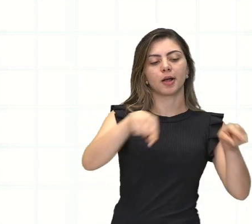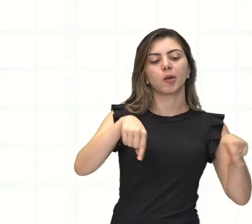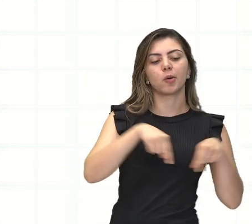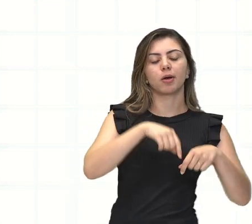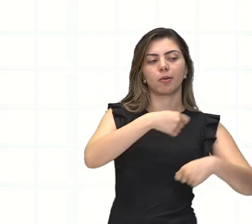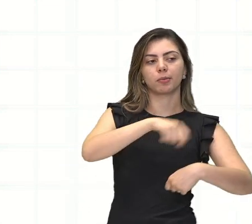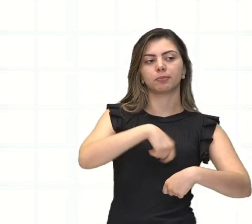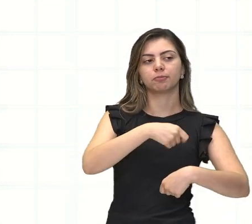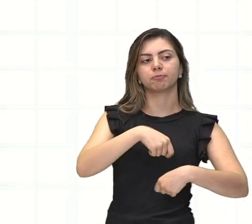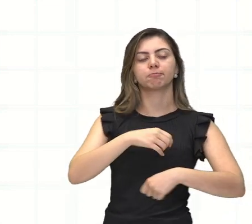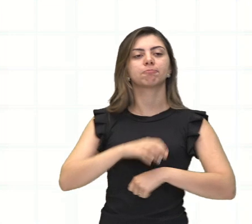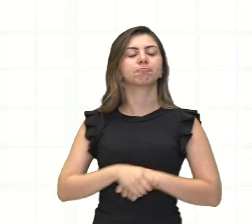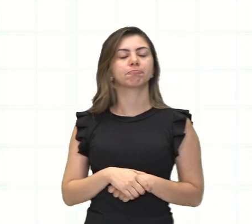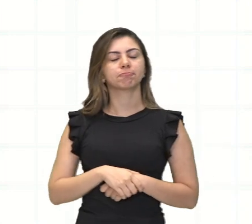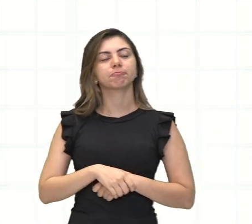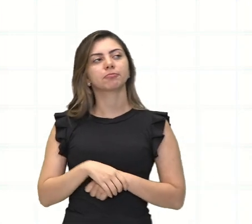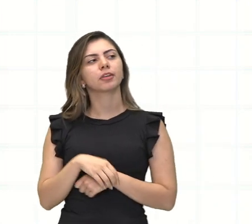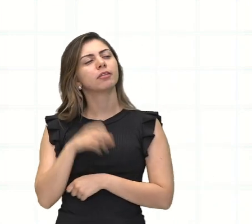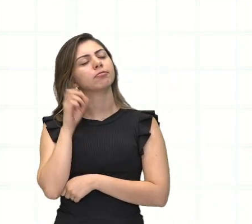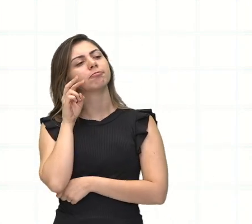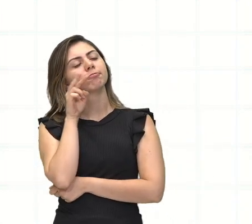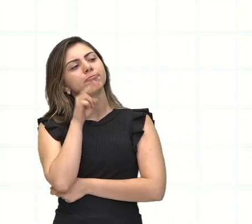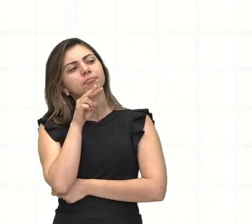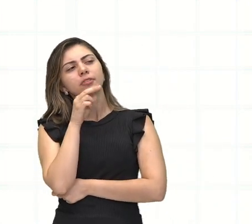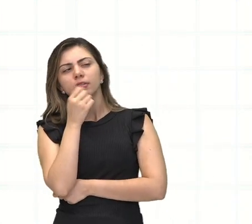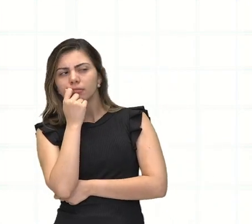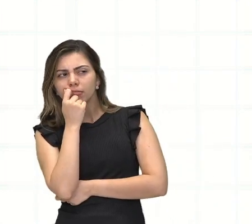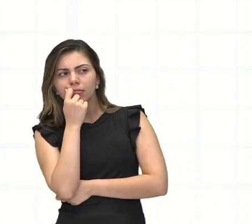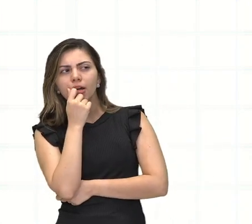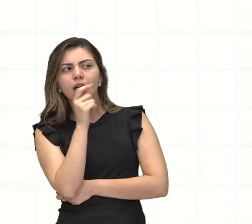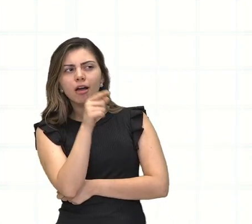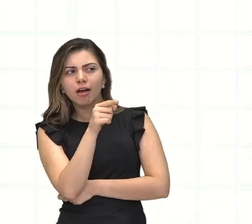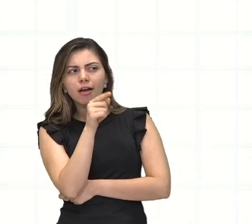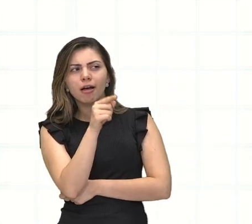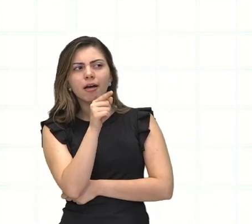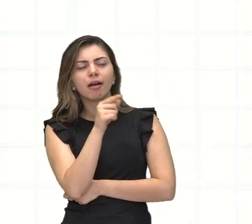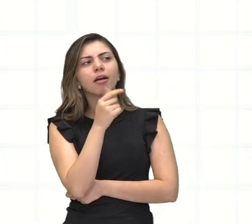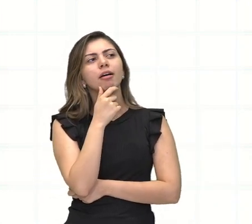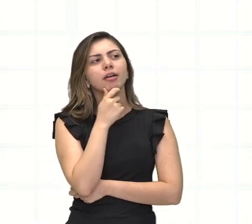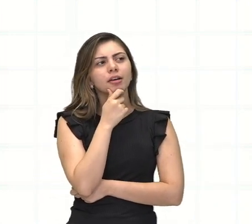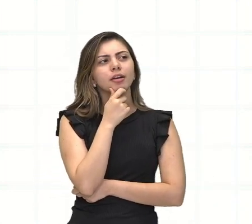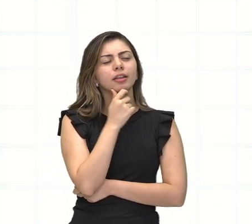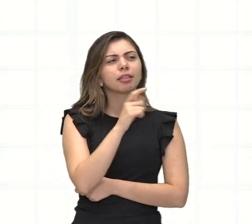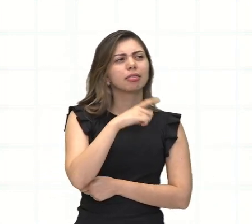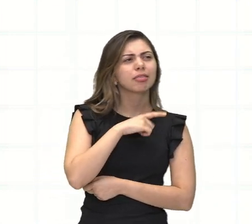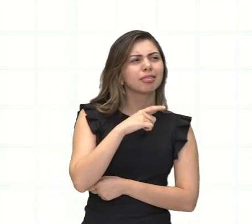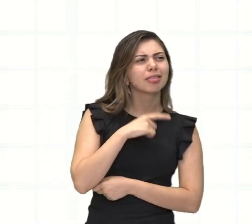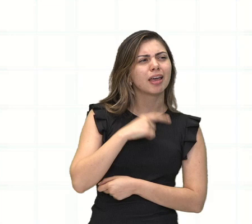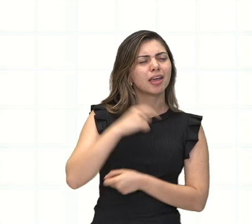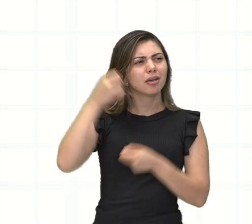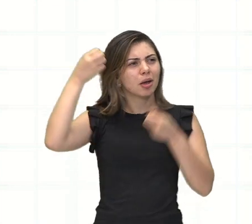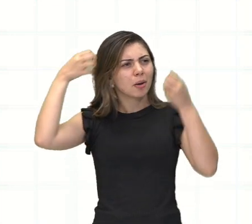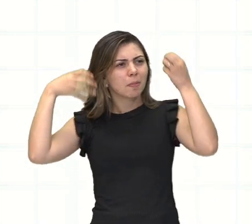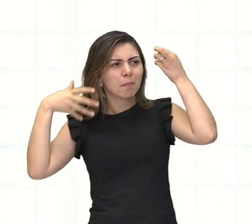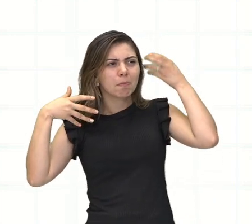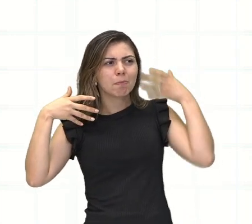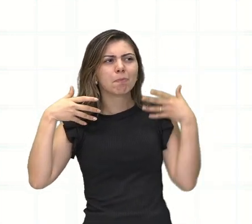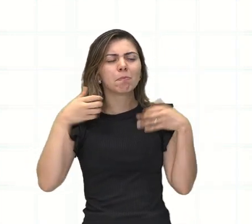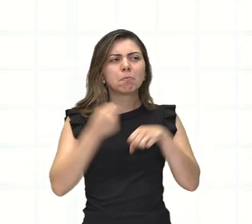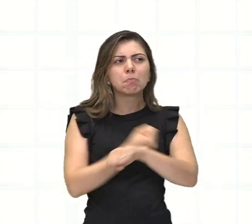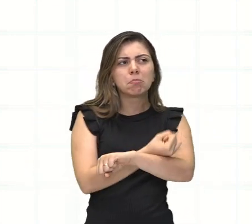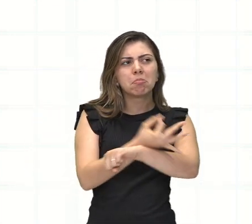De repente, percebeu que sua mãe tinha vários